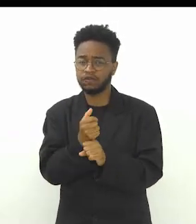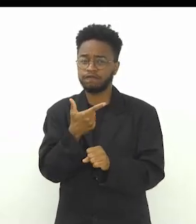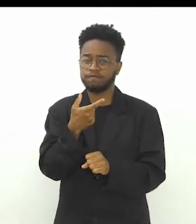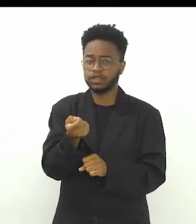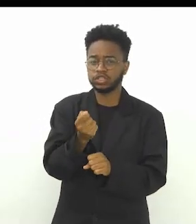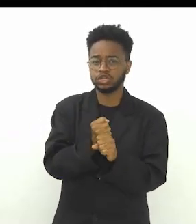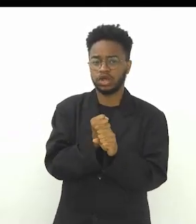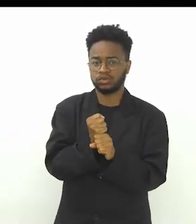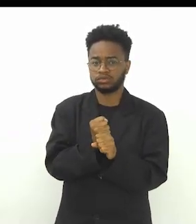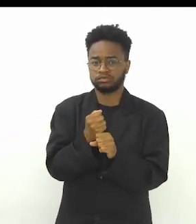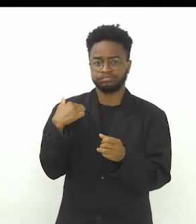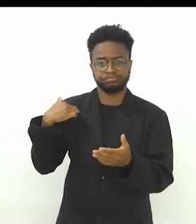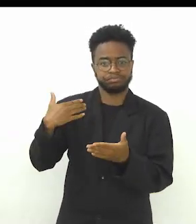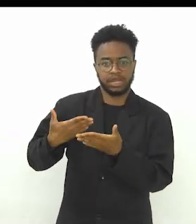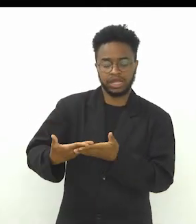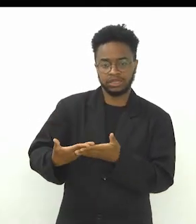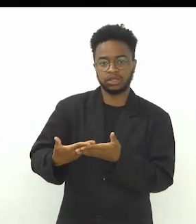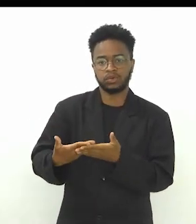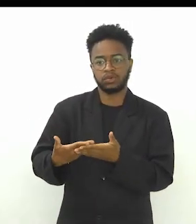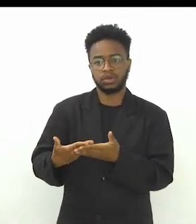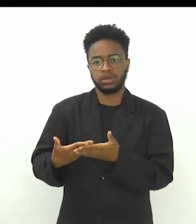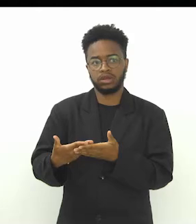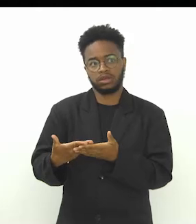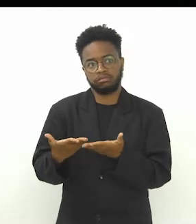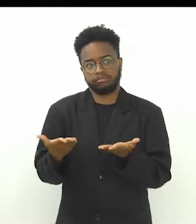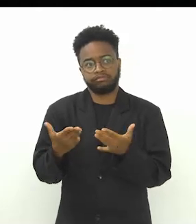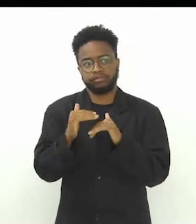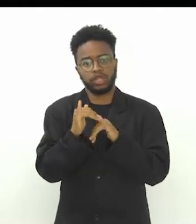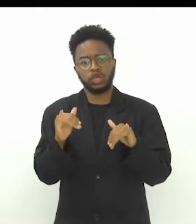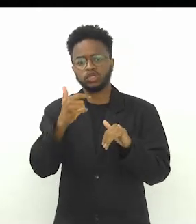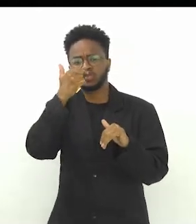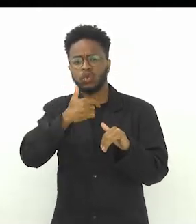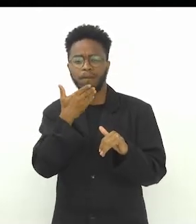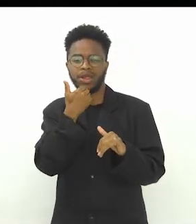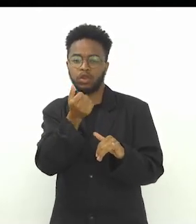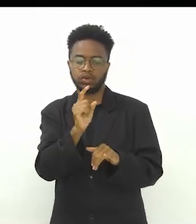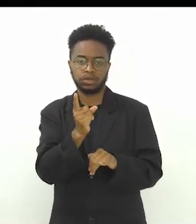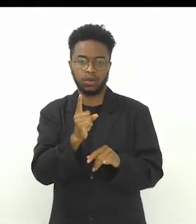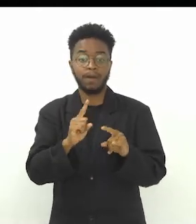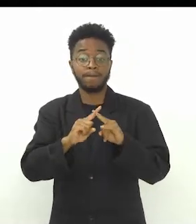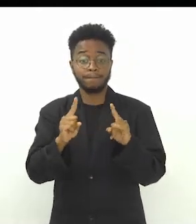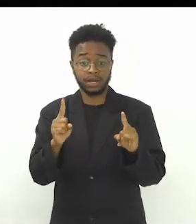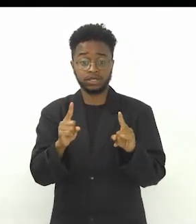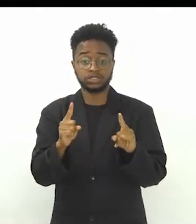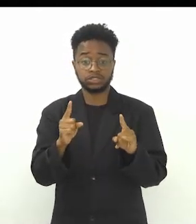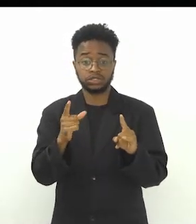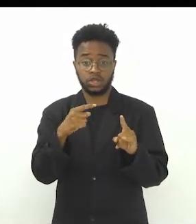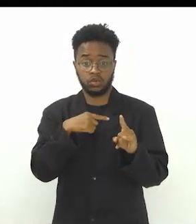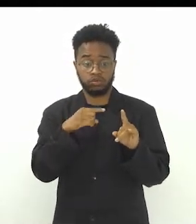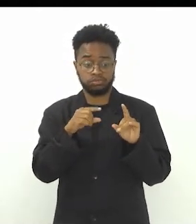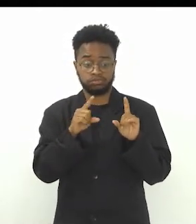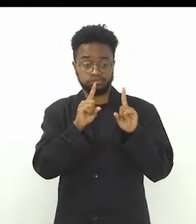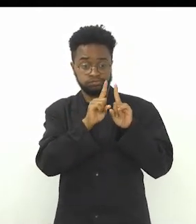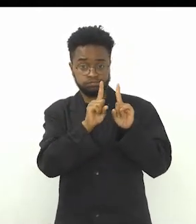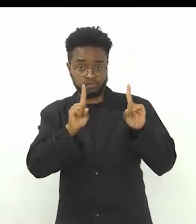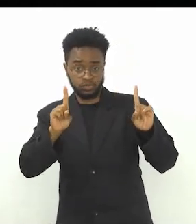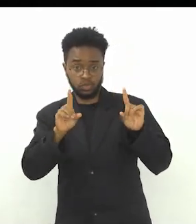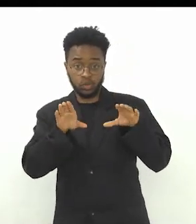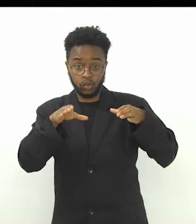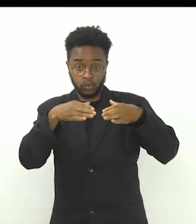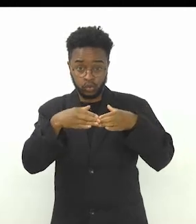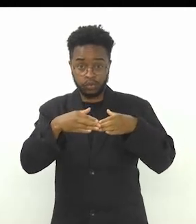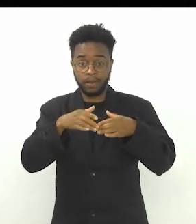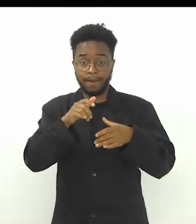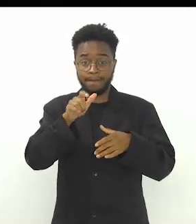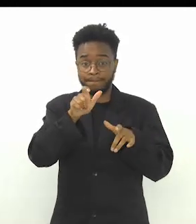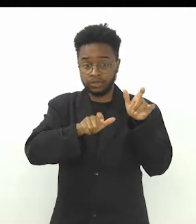anos para hoje não dizer que sou o melhor, mas estou na prateleira daqueles que